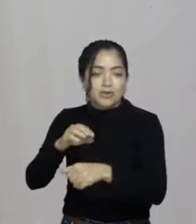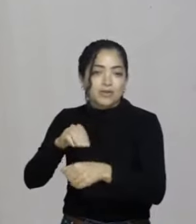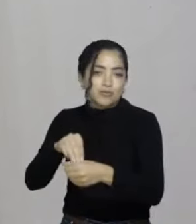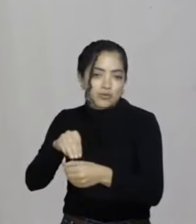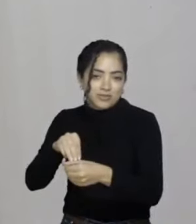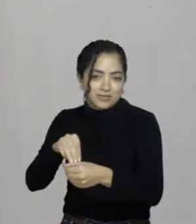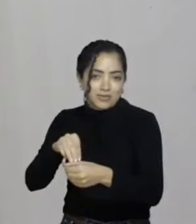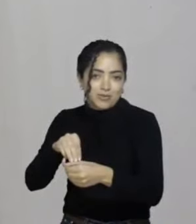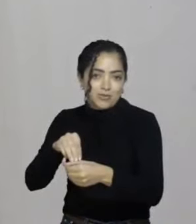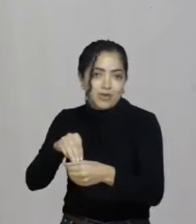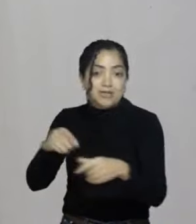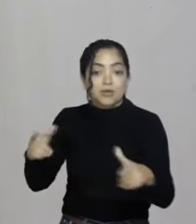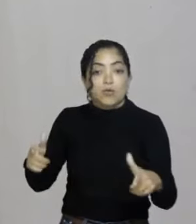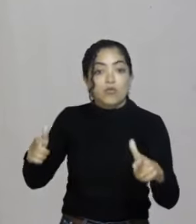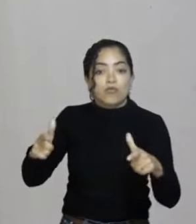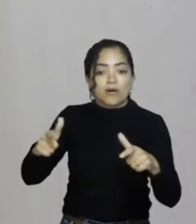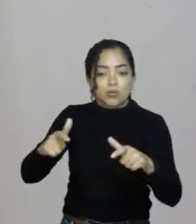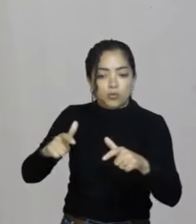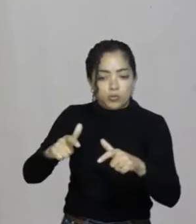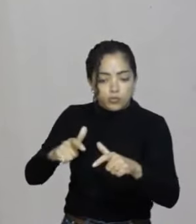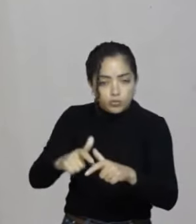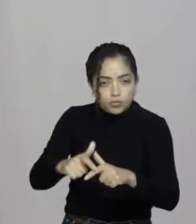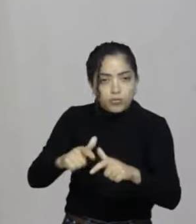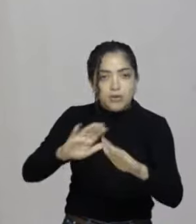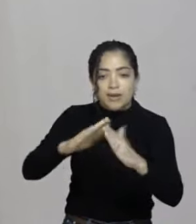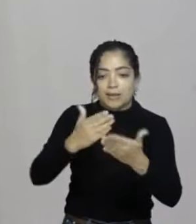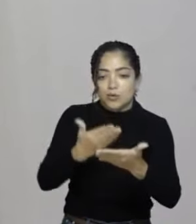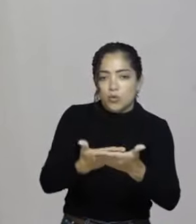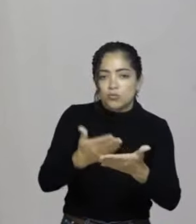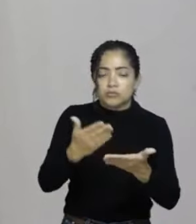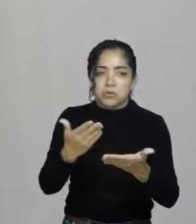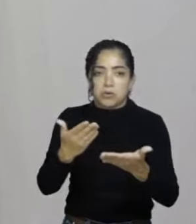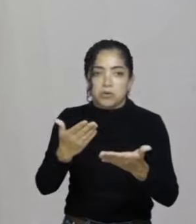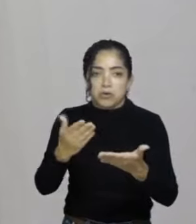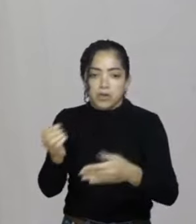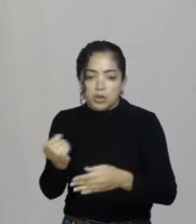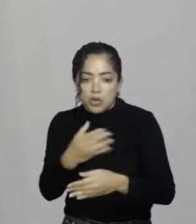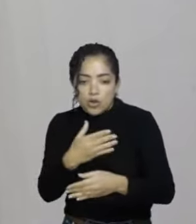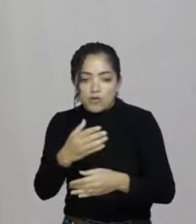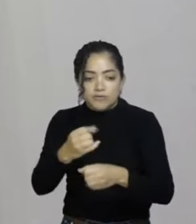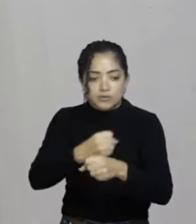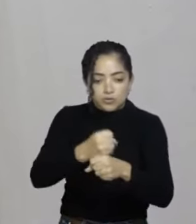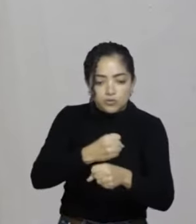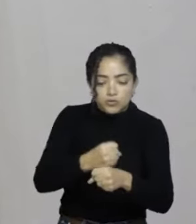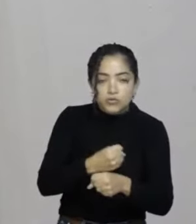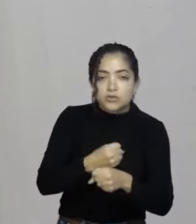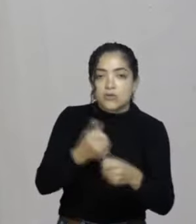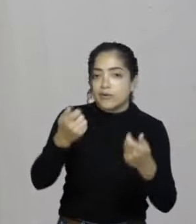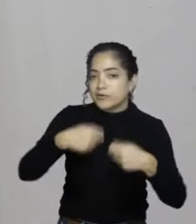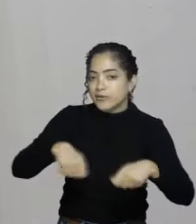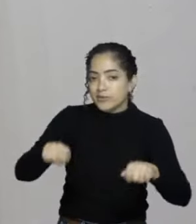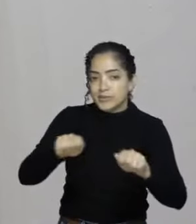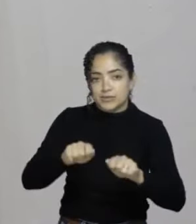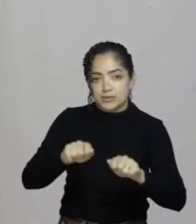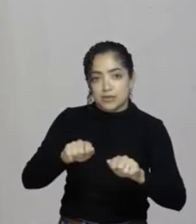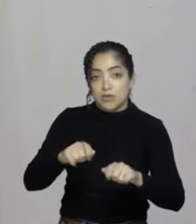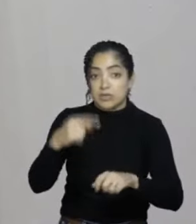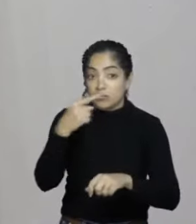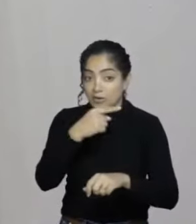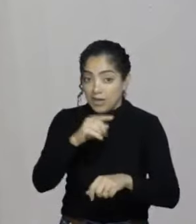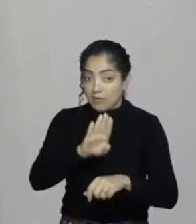gente diminua a construção de novas escolas Blumenau vai adotar esse procedimento